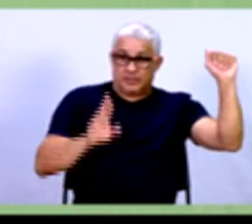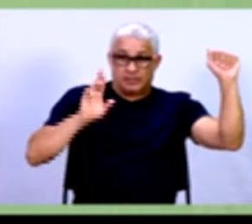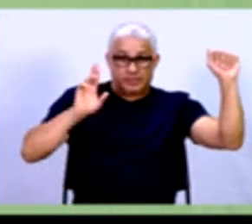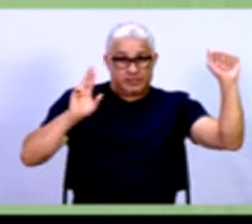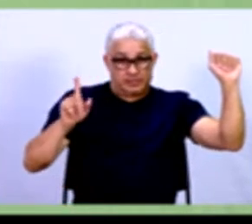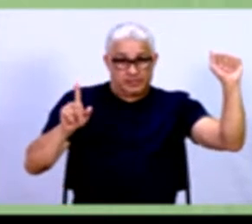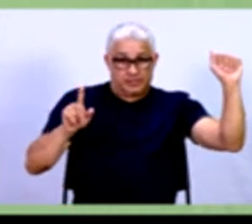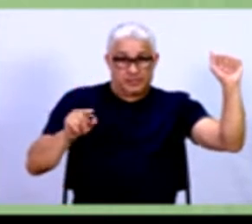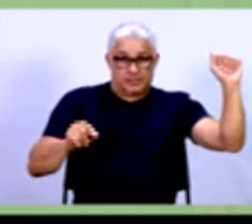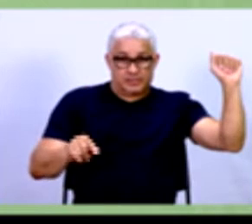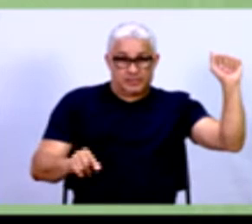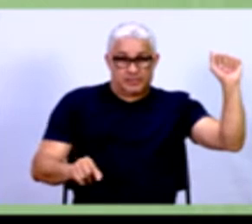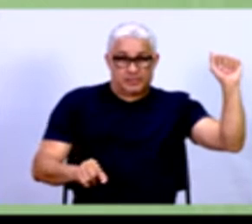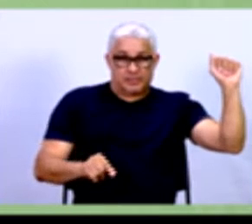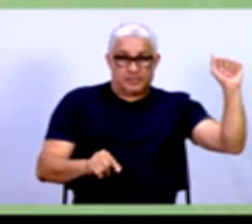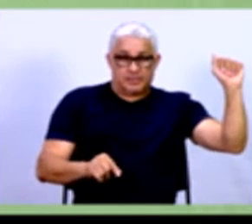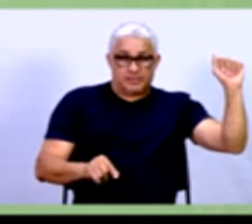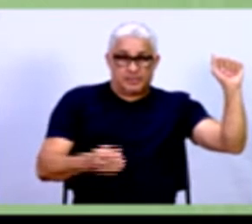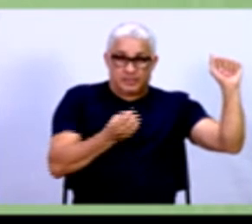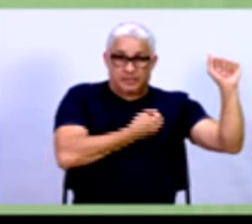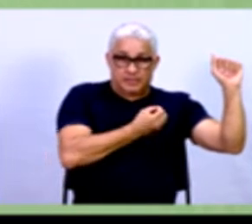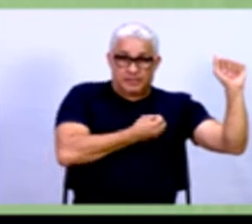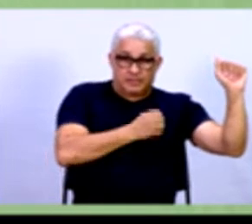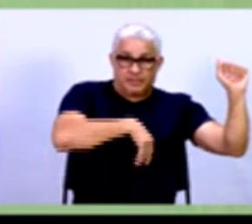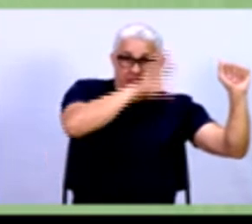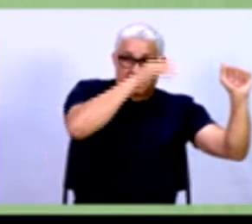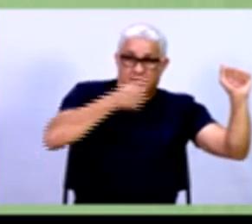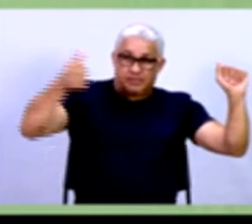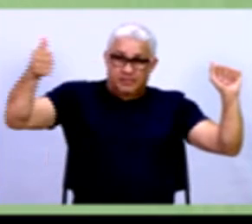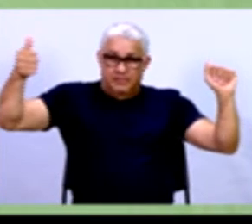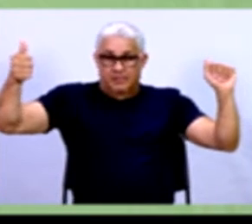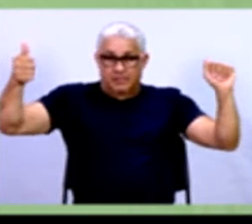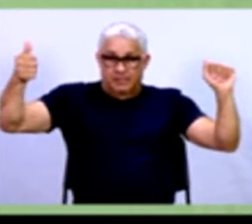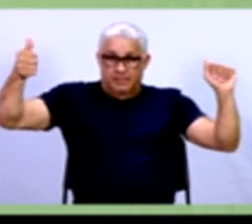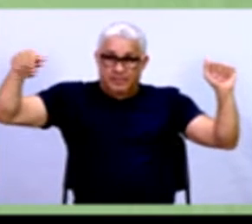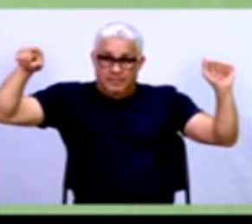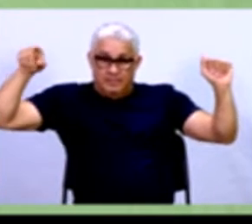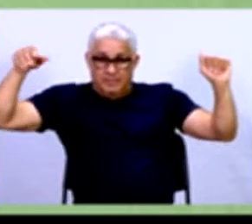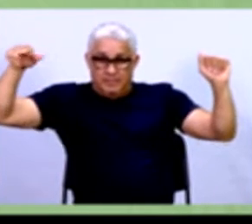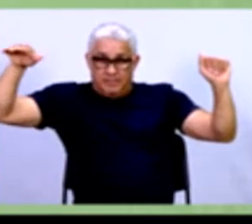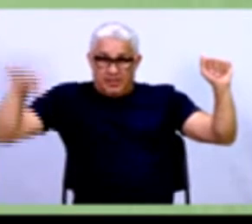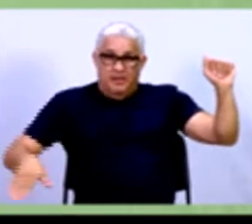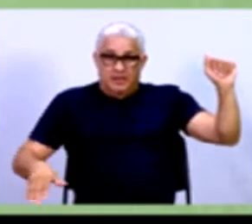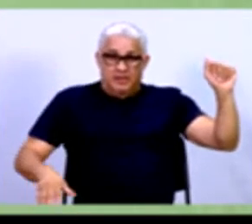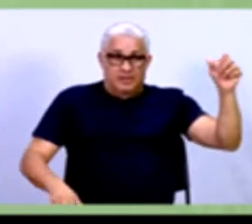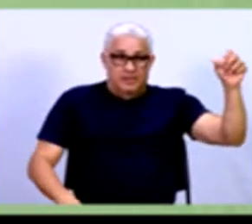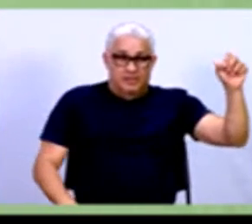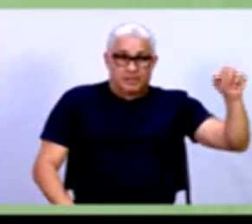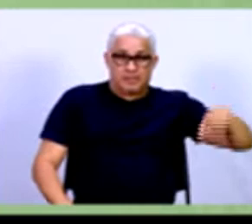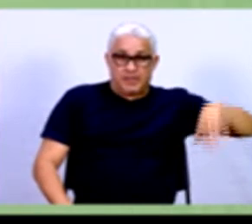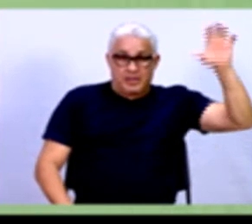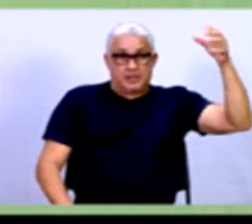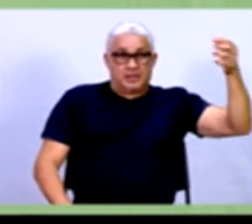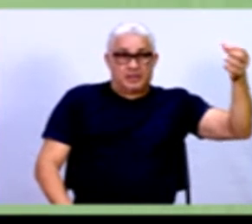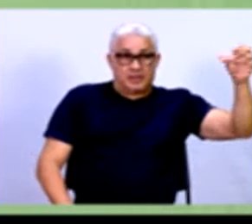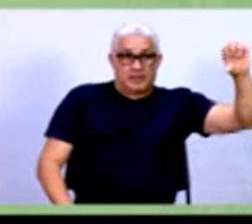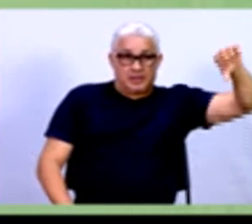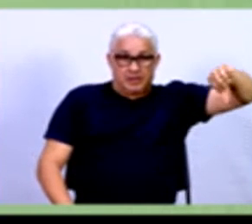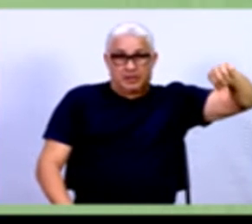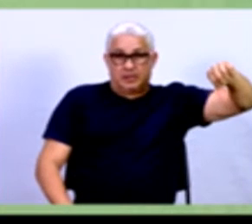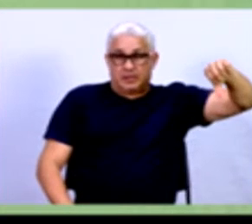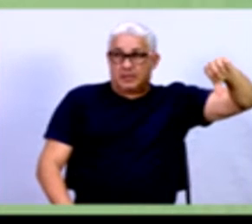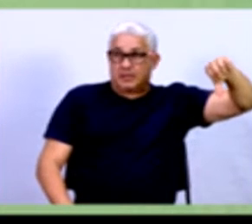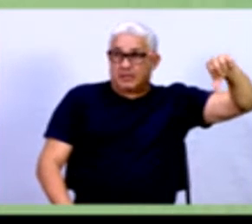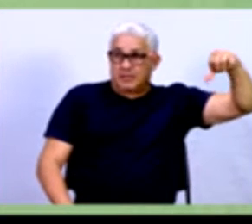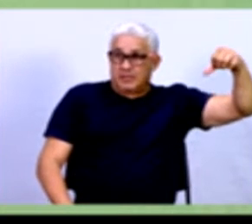entre o maior e o menor número, o valor observado. Maior número, 92. Menor número, 12. Muito fácil. Nossa